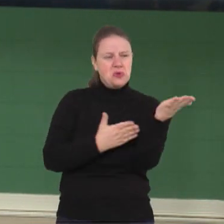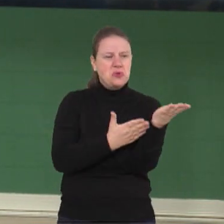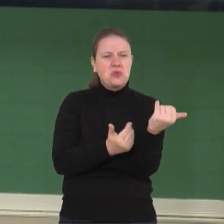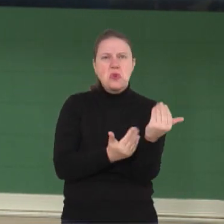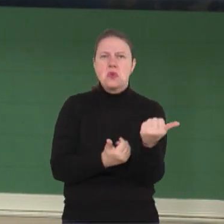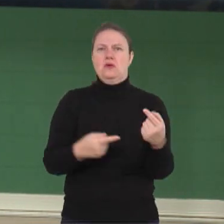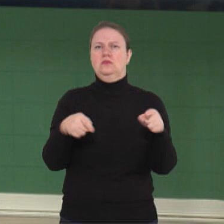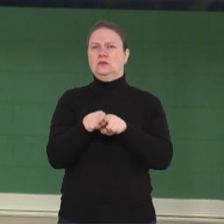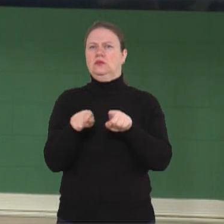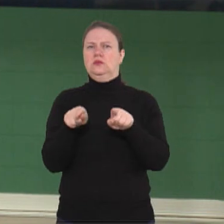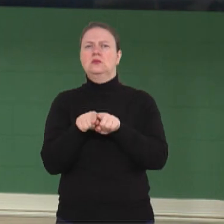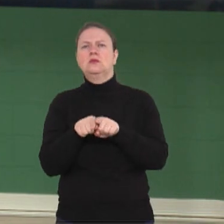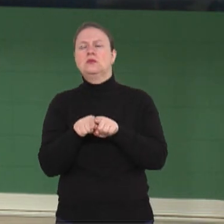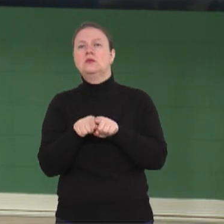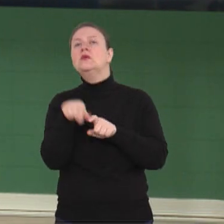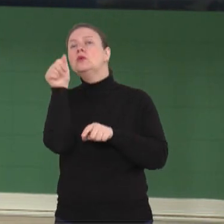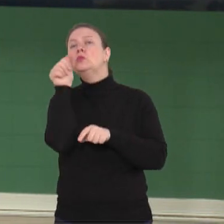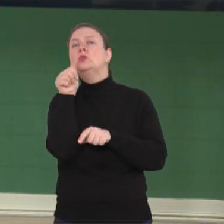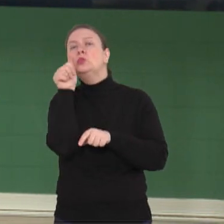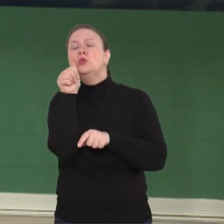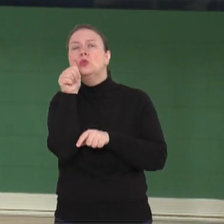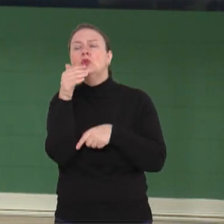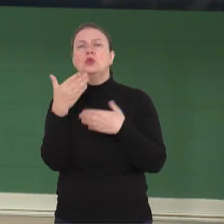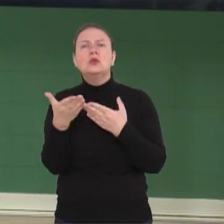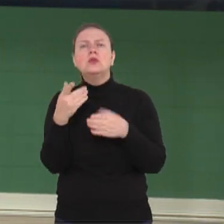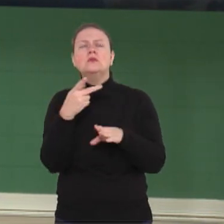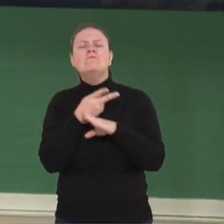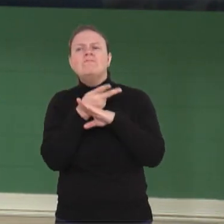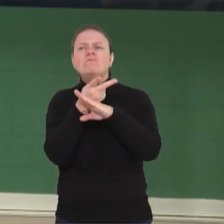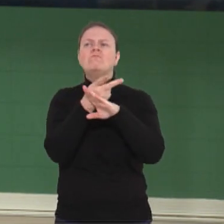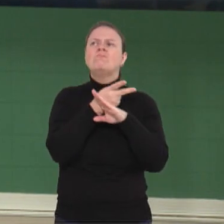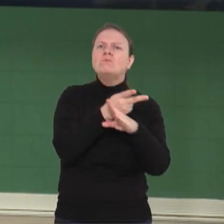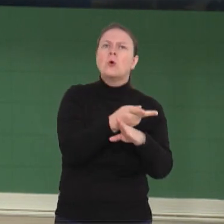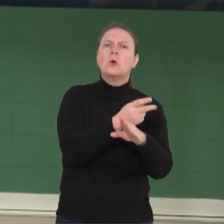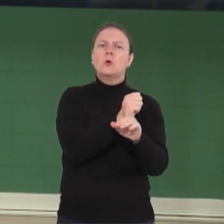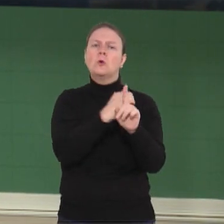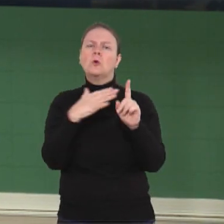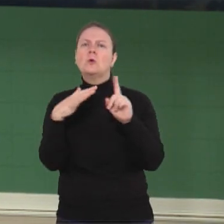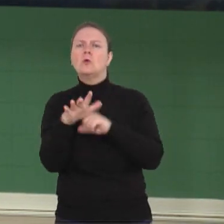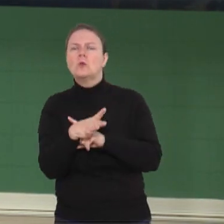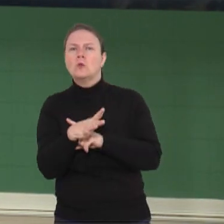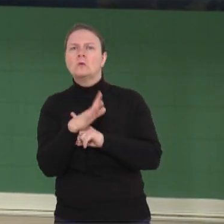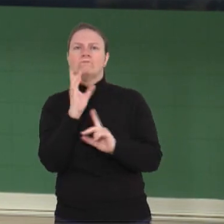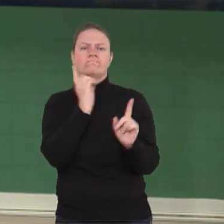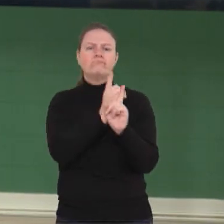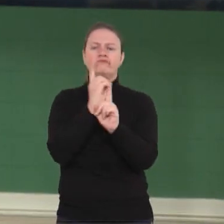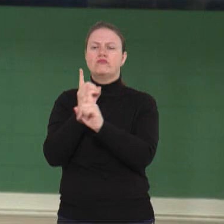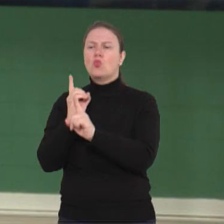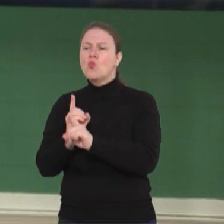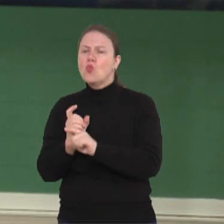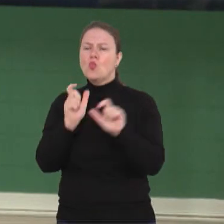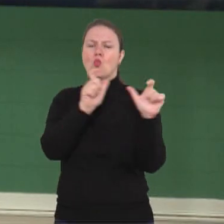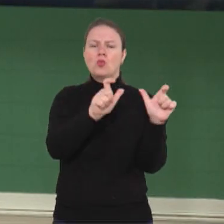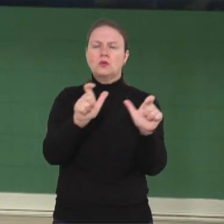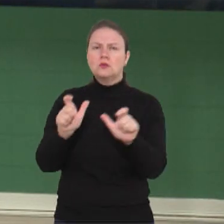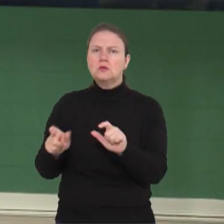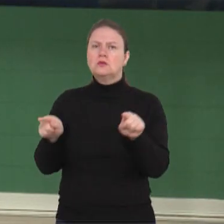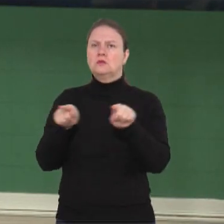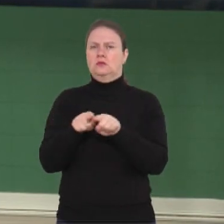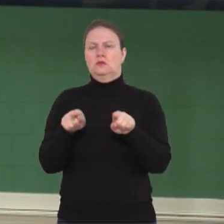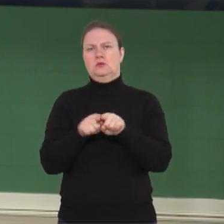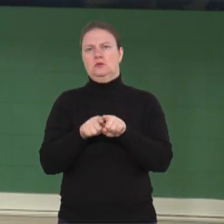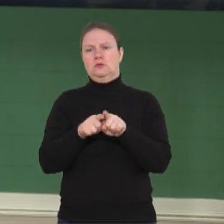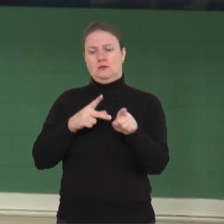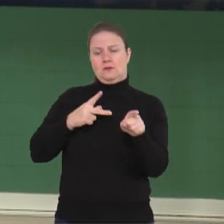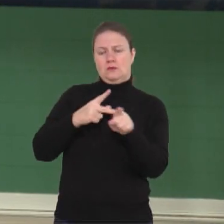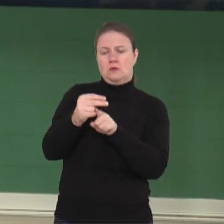aí buscando aí se pensar na sociedade, encontrar lugares, né? E também